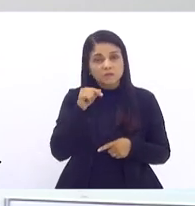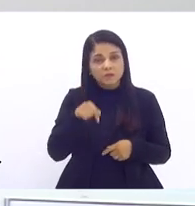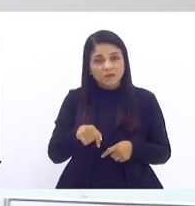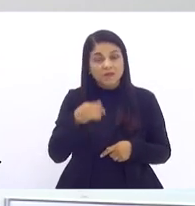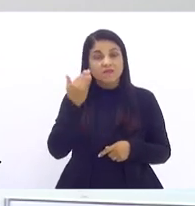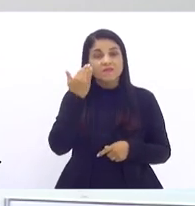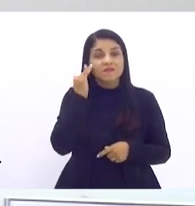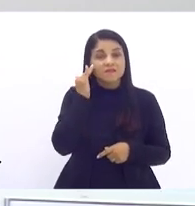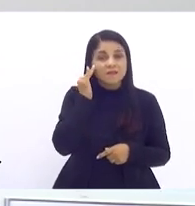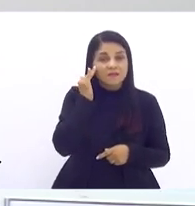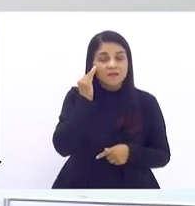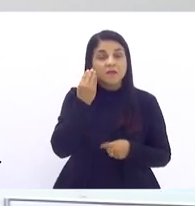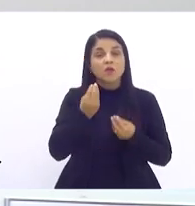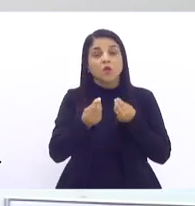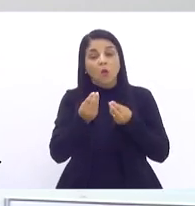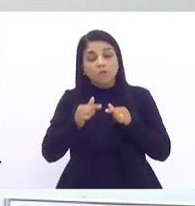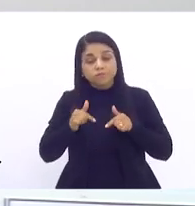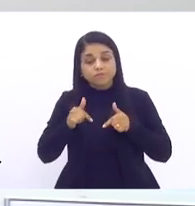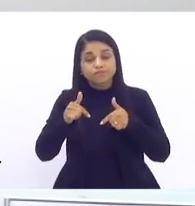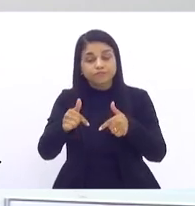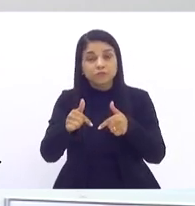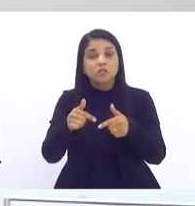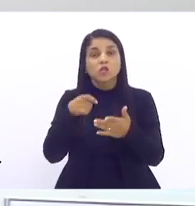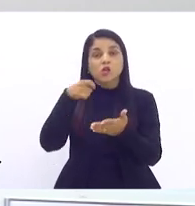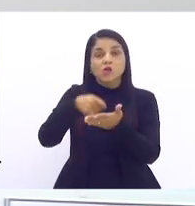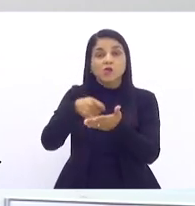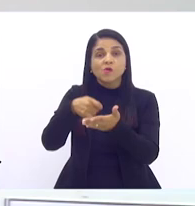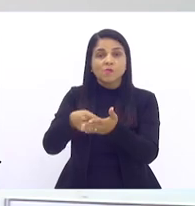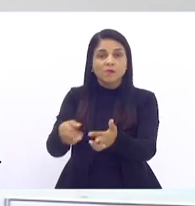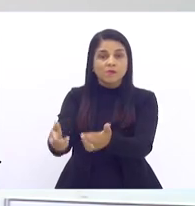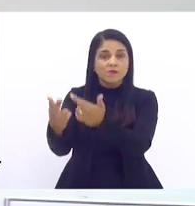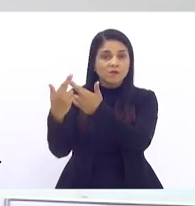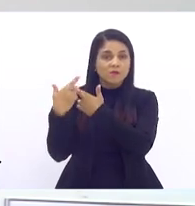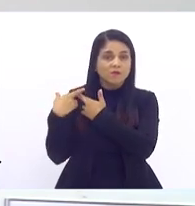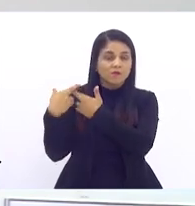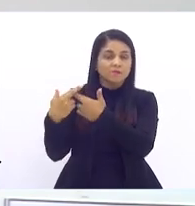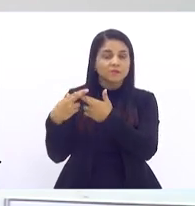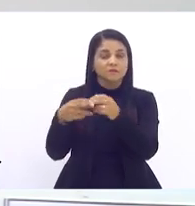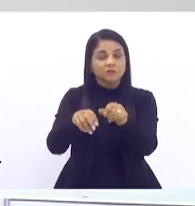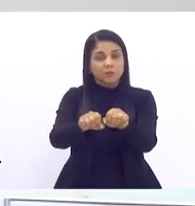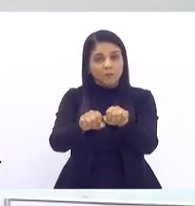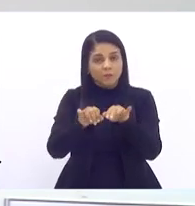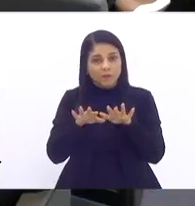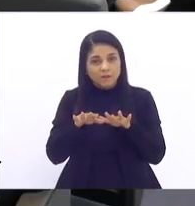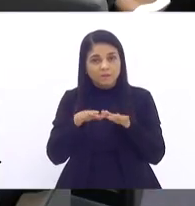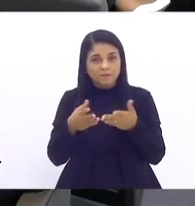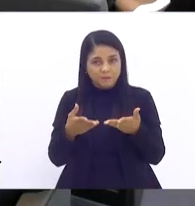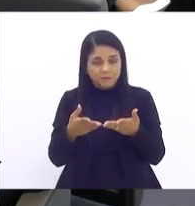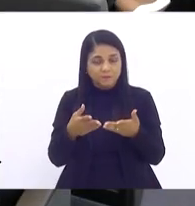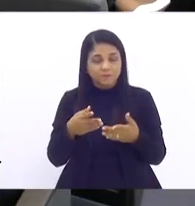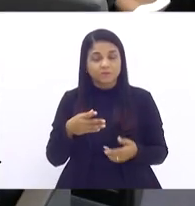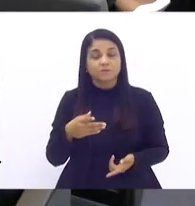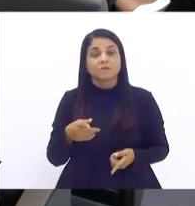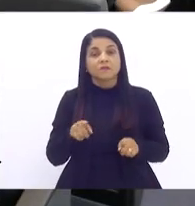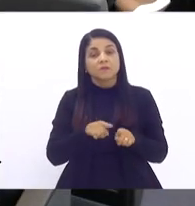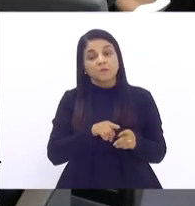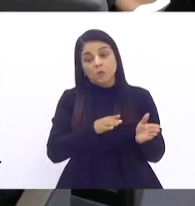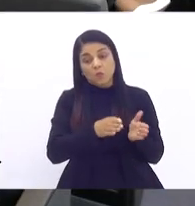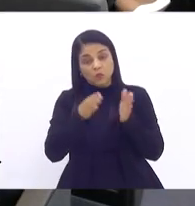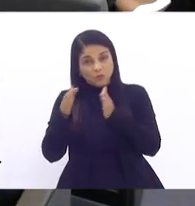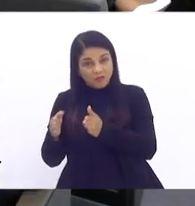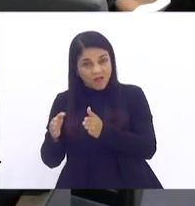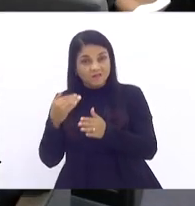compreensão da tarefa e cobrar responsabilidade do Parlamento com ela só isso e por outro lado também que a gente precisa